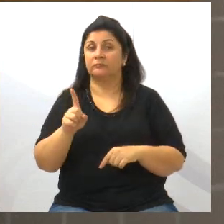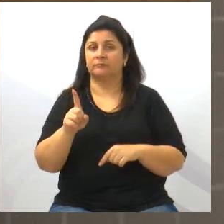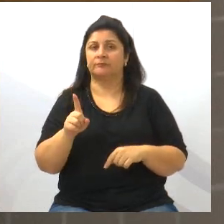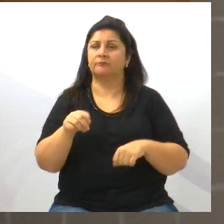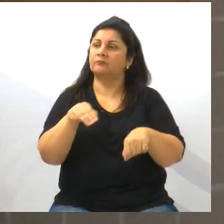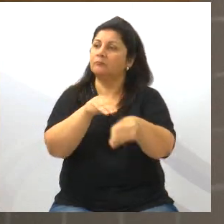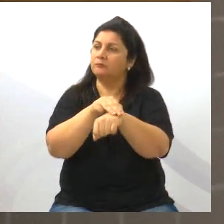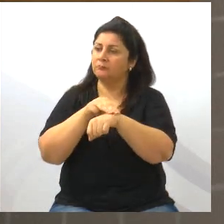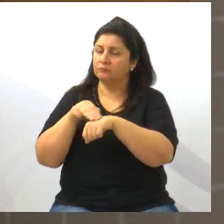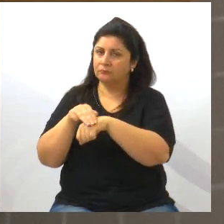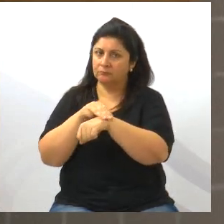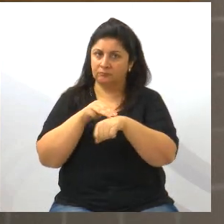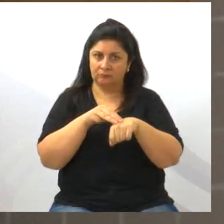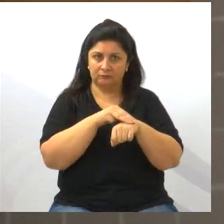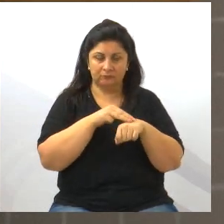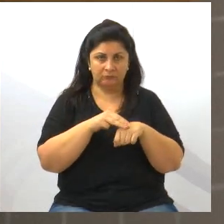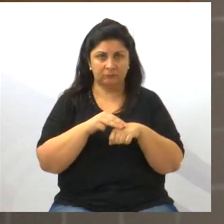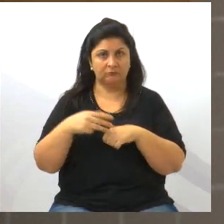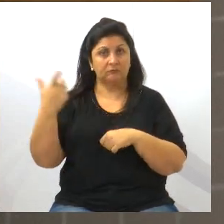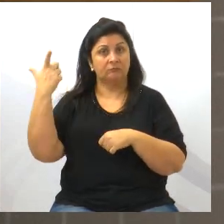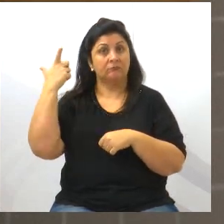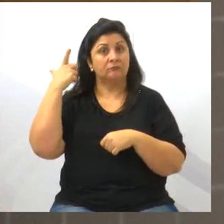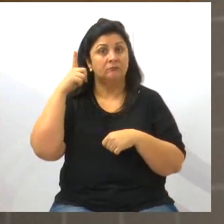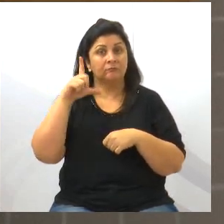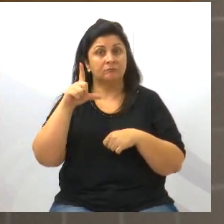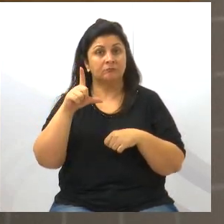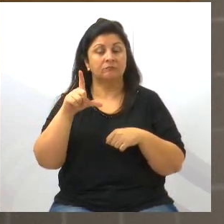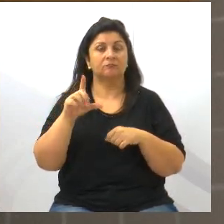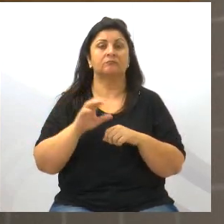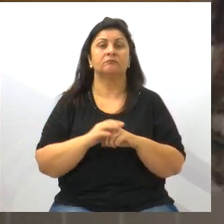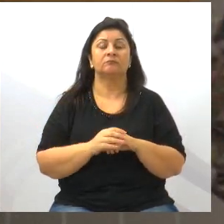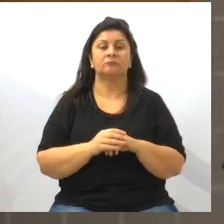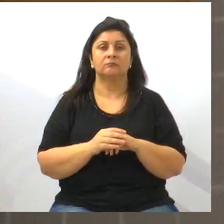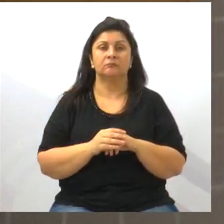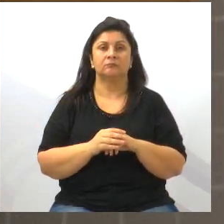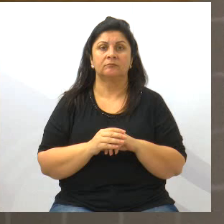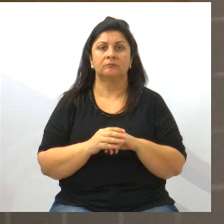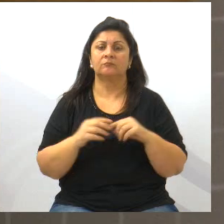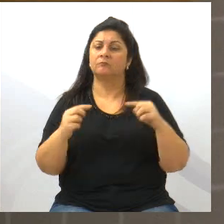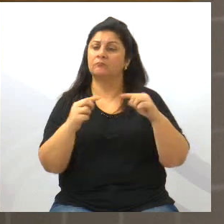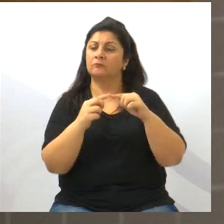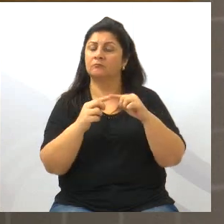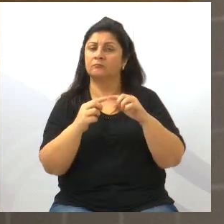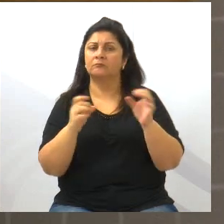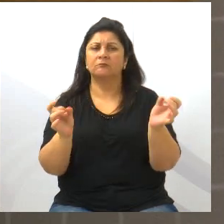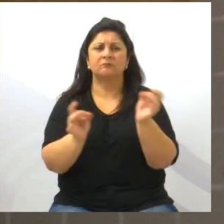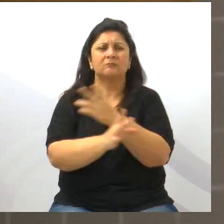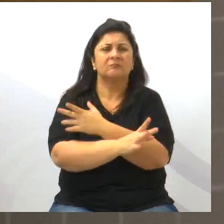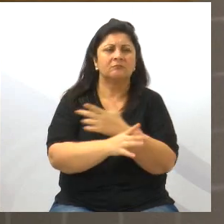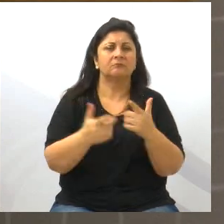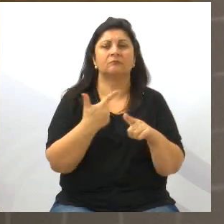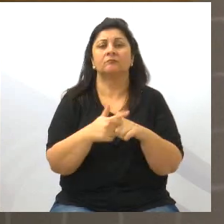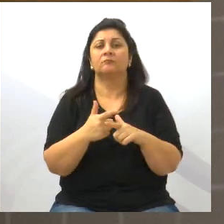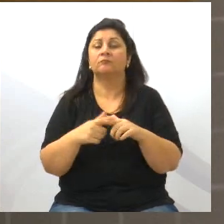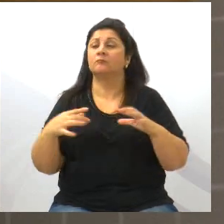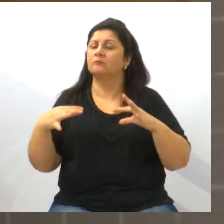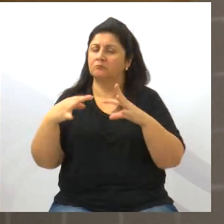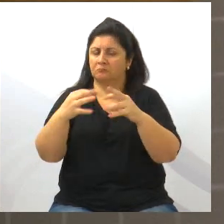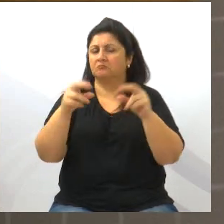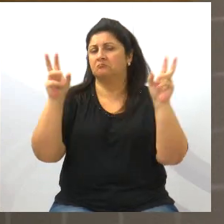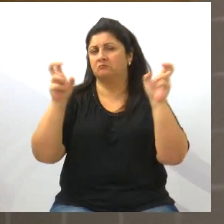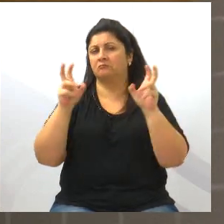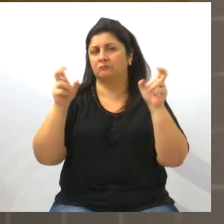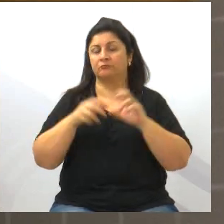Discutir e conseguir elementos para resolver a problemática, resolver todas as